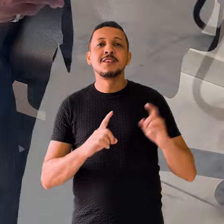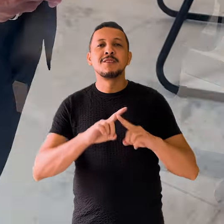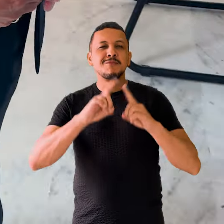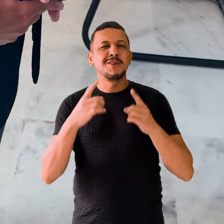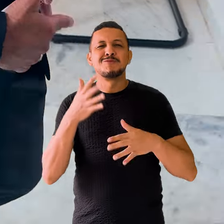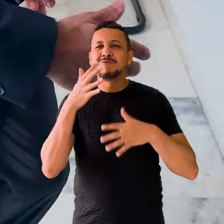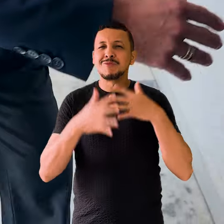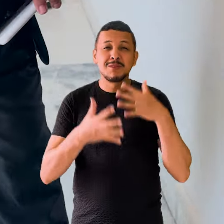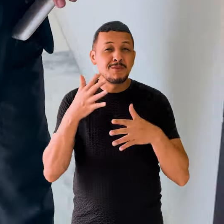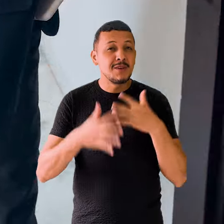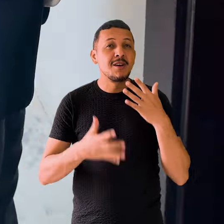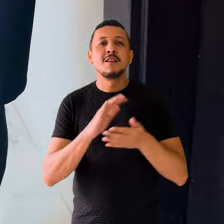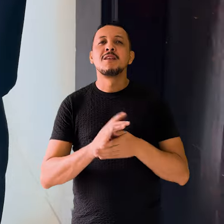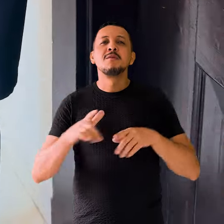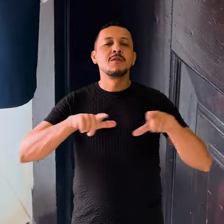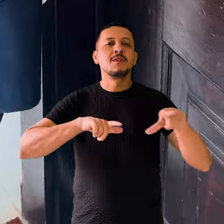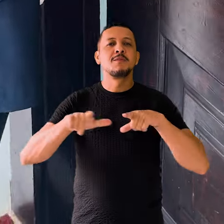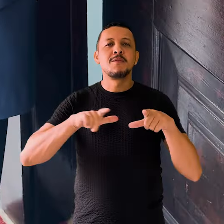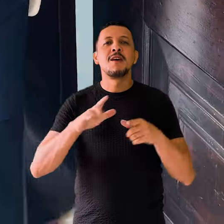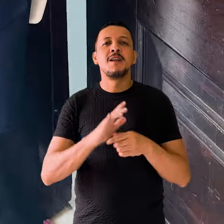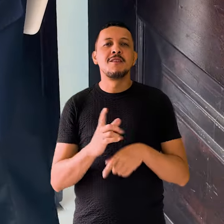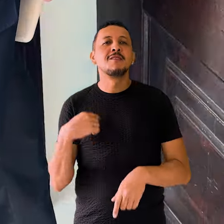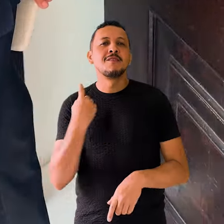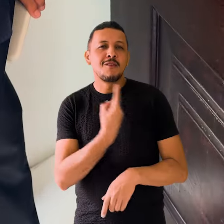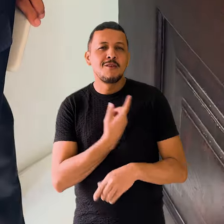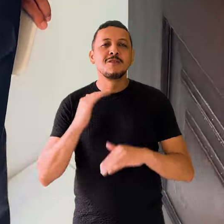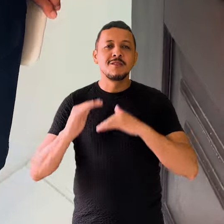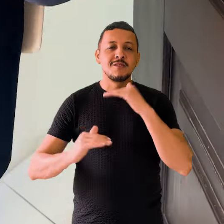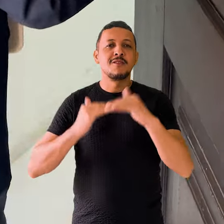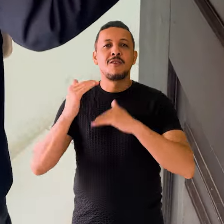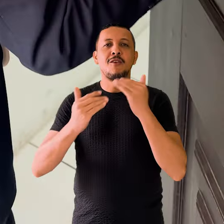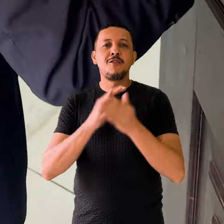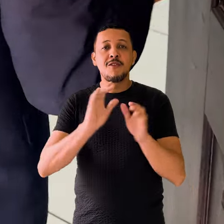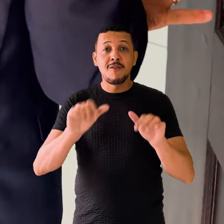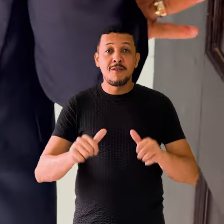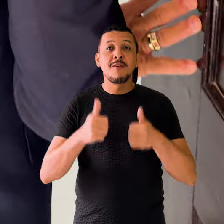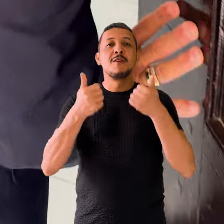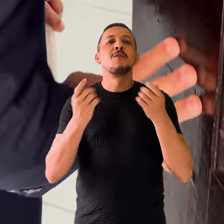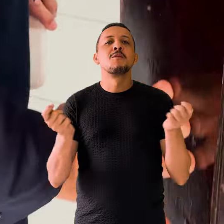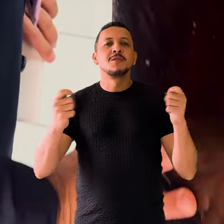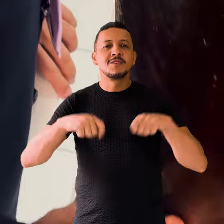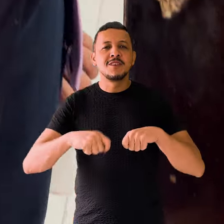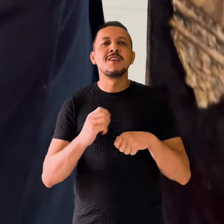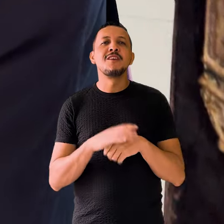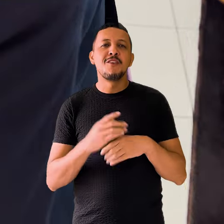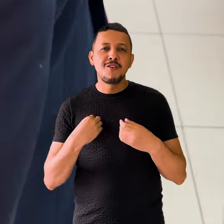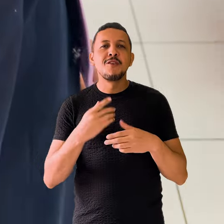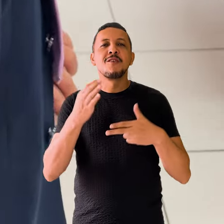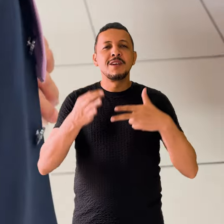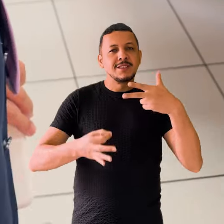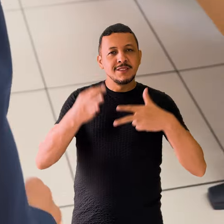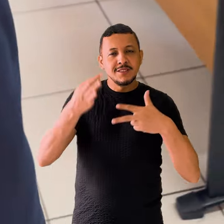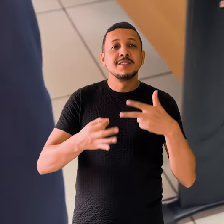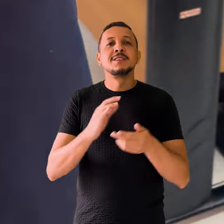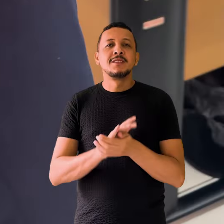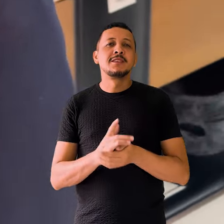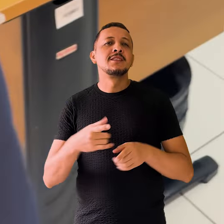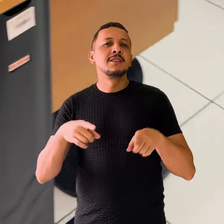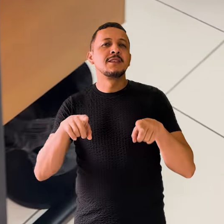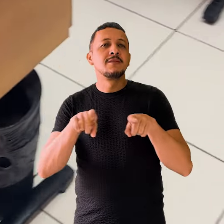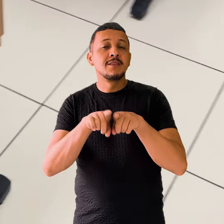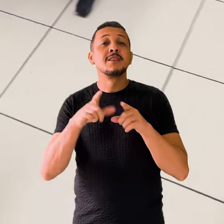compromete as minhas atividades e que a gente desenvolve da melhor forma possível dentro do judiciário e ainda mais